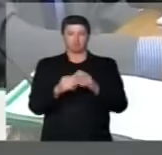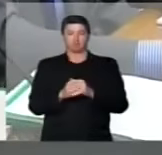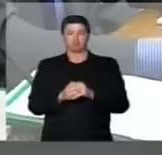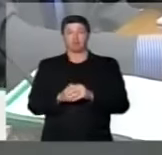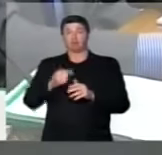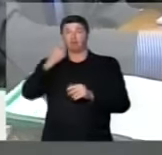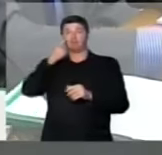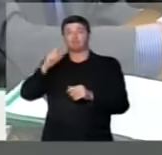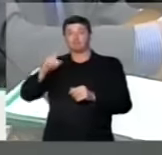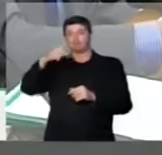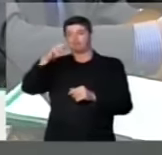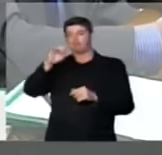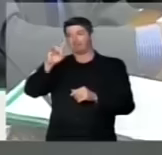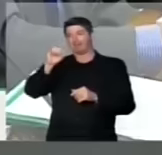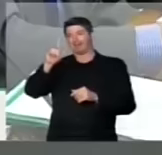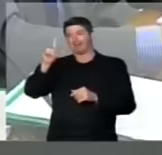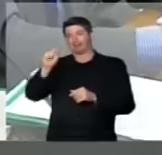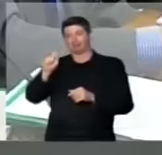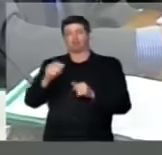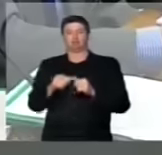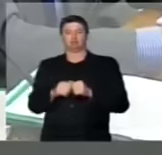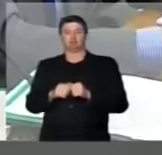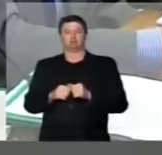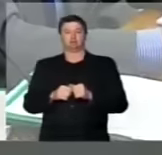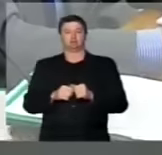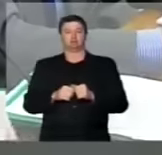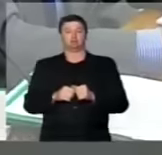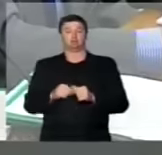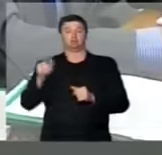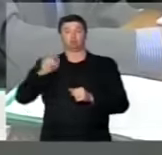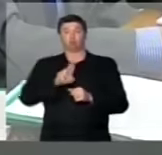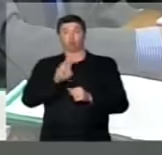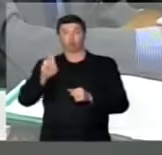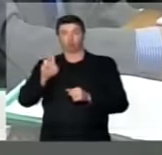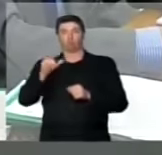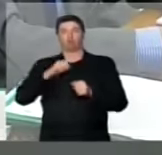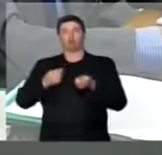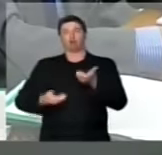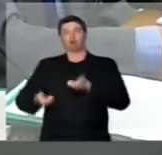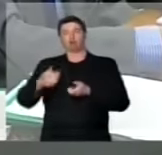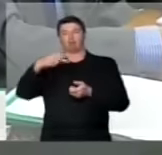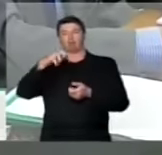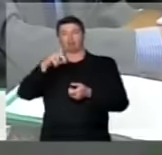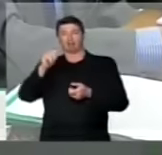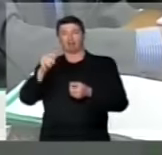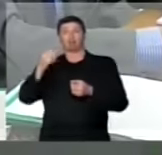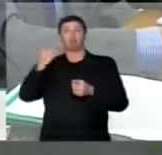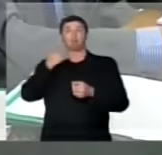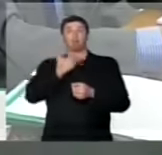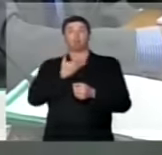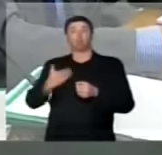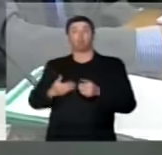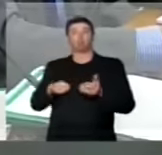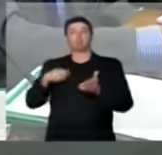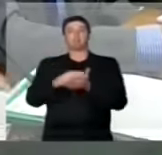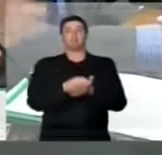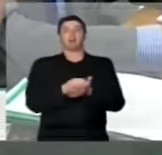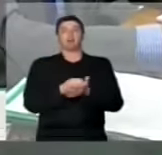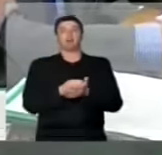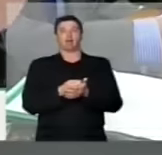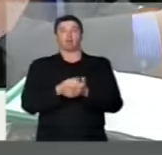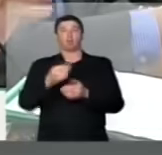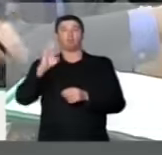pedaladas fiscais, nome dado à manobra pela qual bancos públicos financiaram o Tesouro,